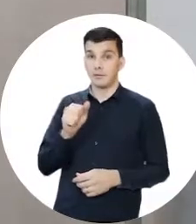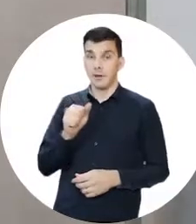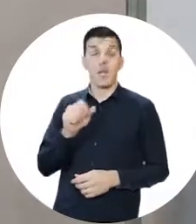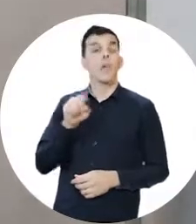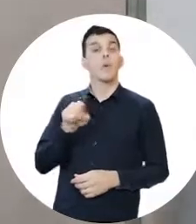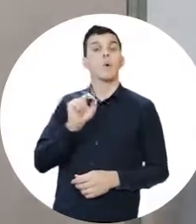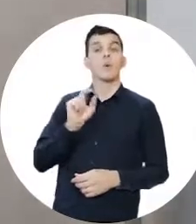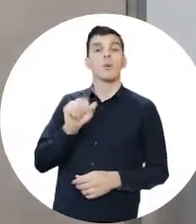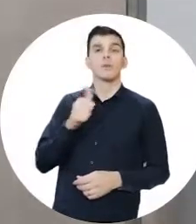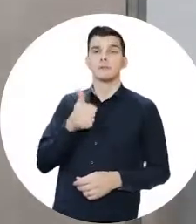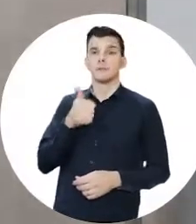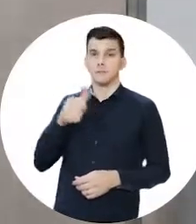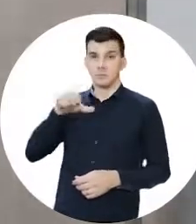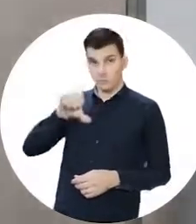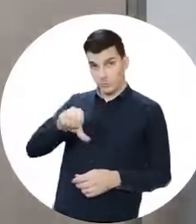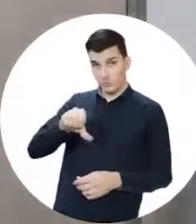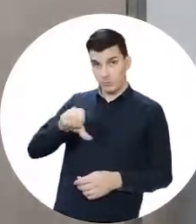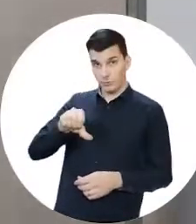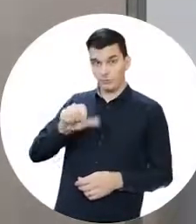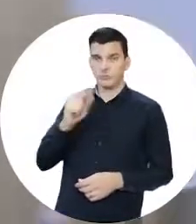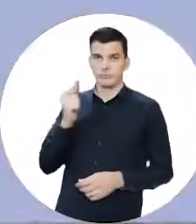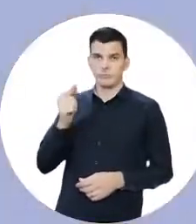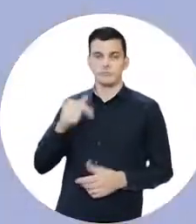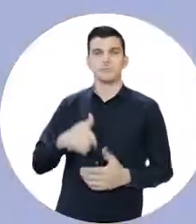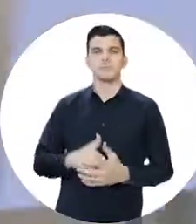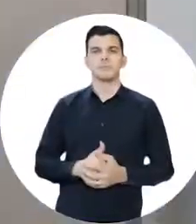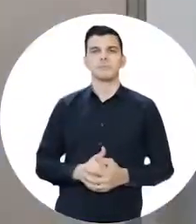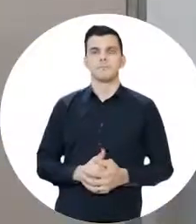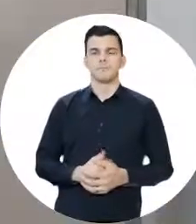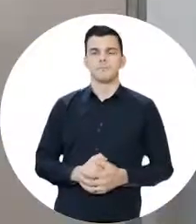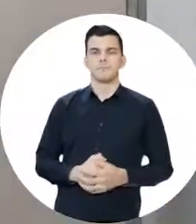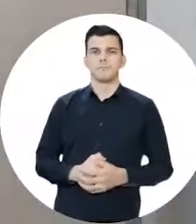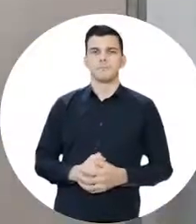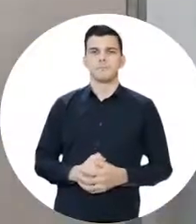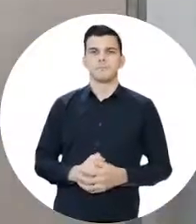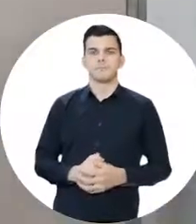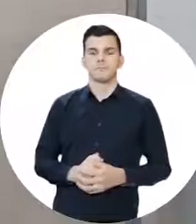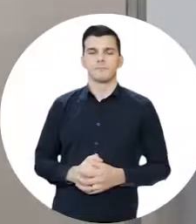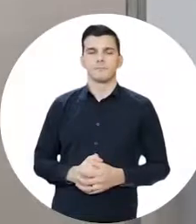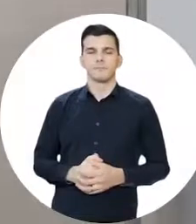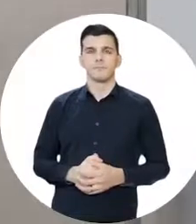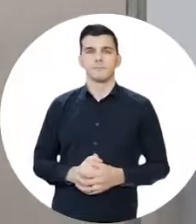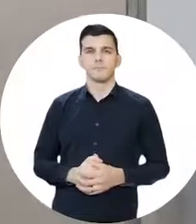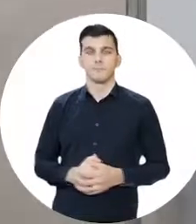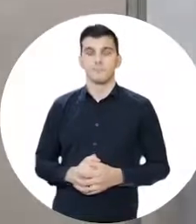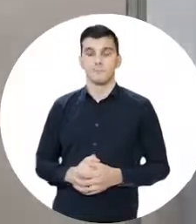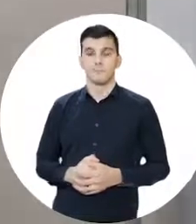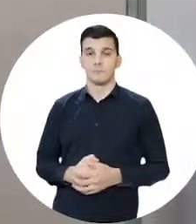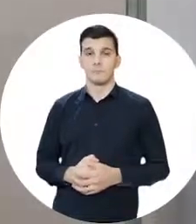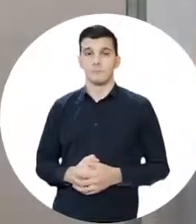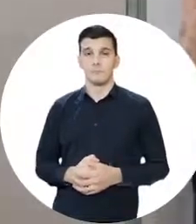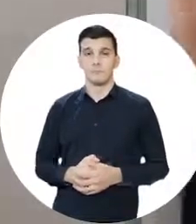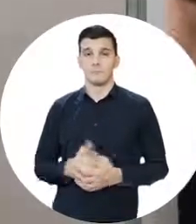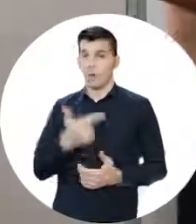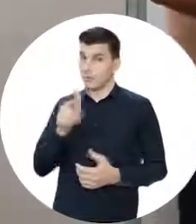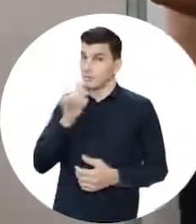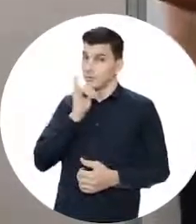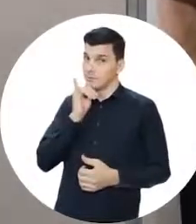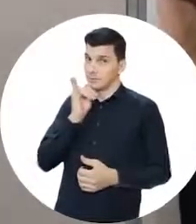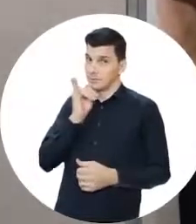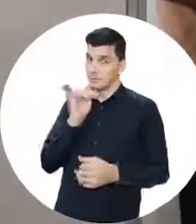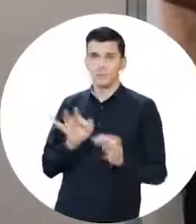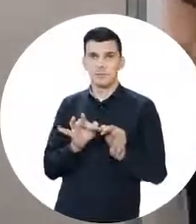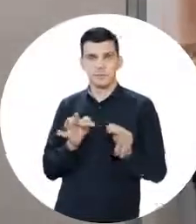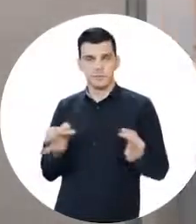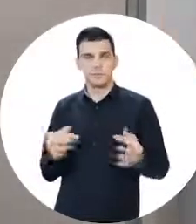aqui vai ser 119 gramas. 119 gramas. Agora, um exemplo bem simples,